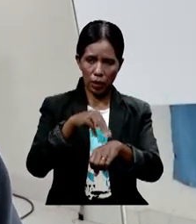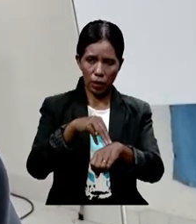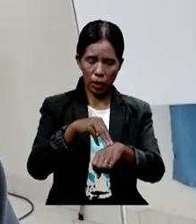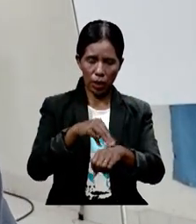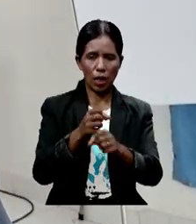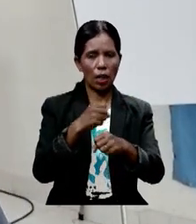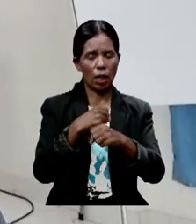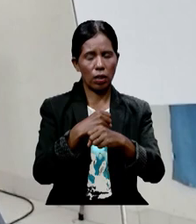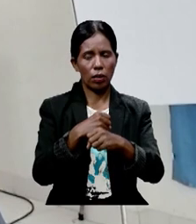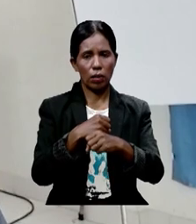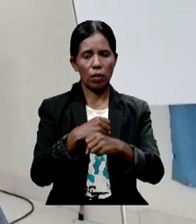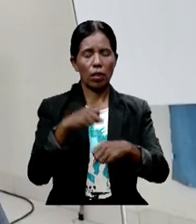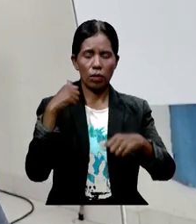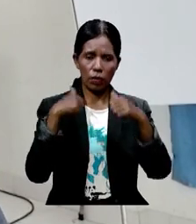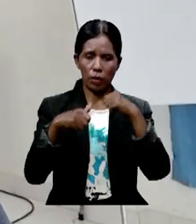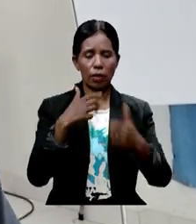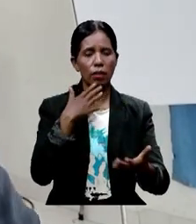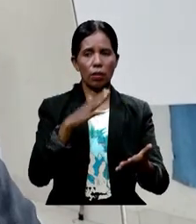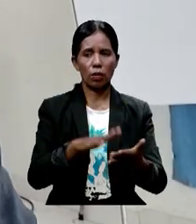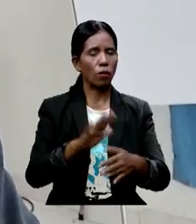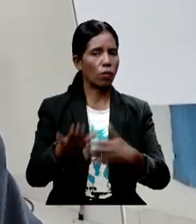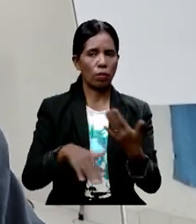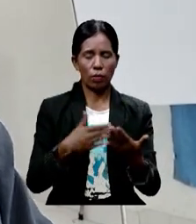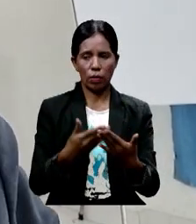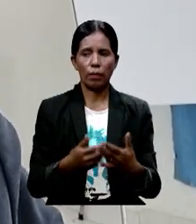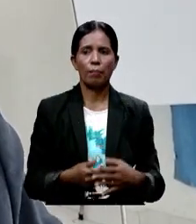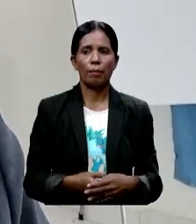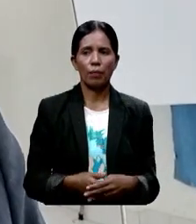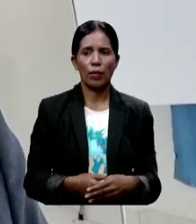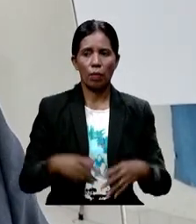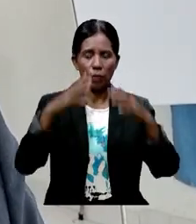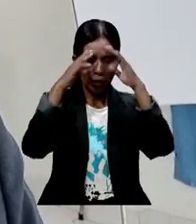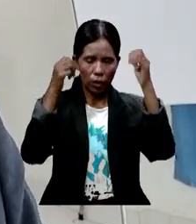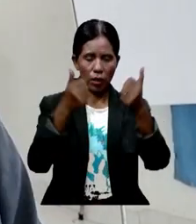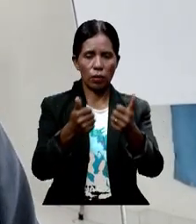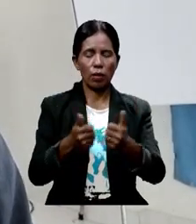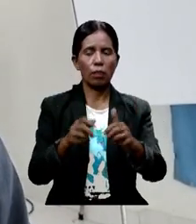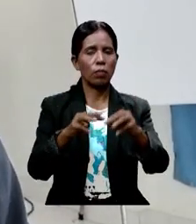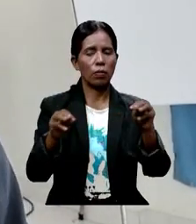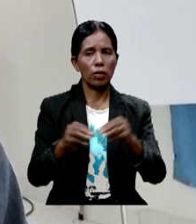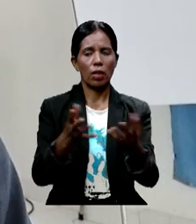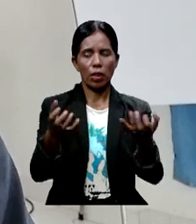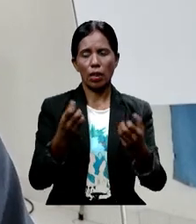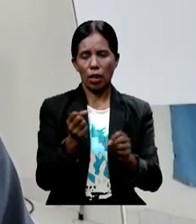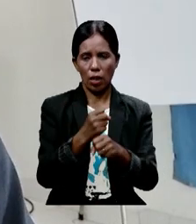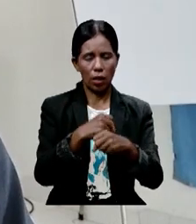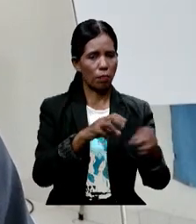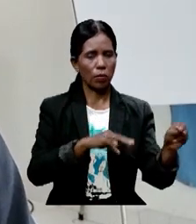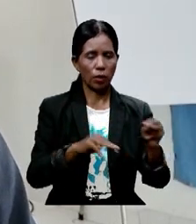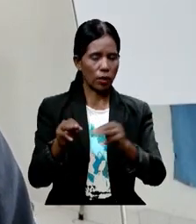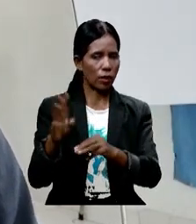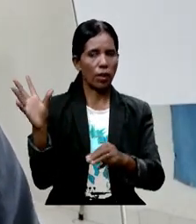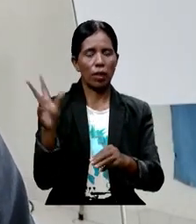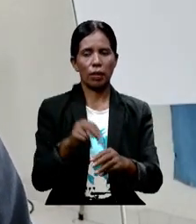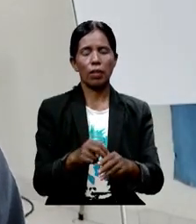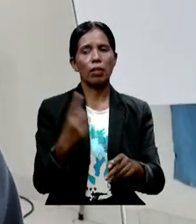perturba. Ainda nem roto, e lá hoje tem presidente da autoridade, tortura, a cara calma mudança lá, mas bem sempre